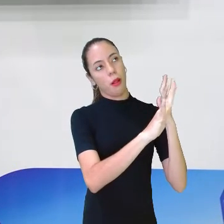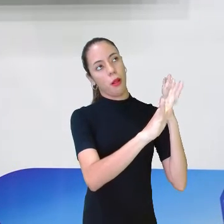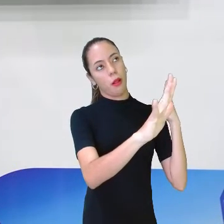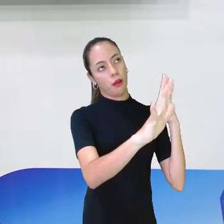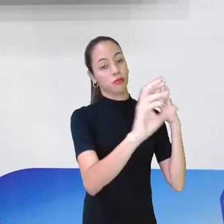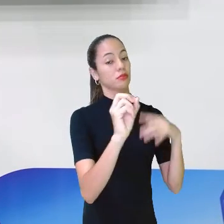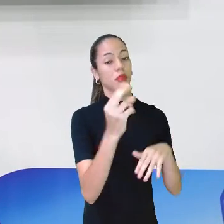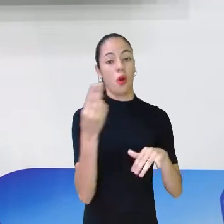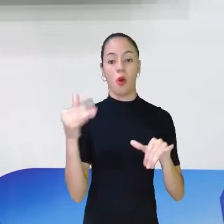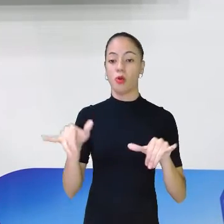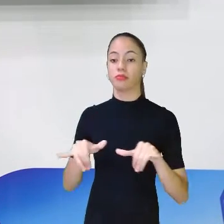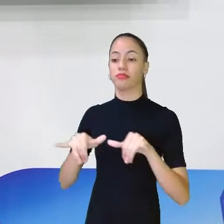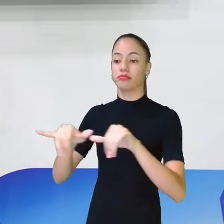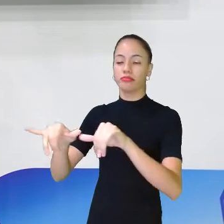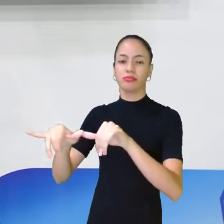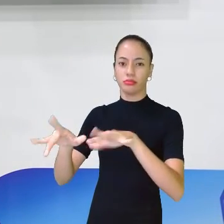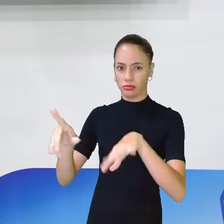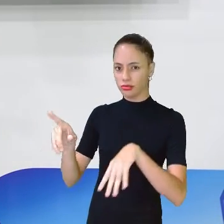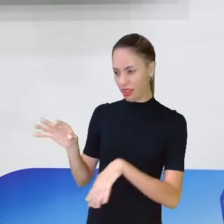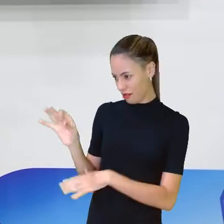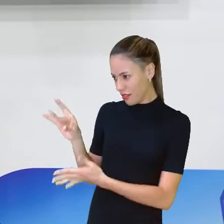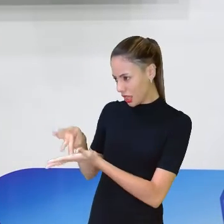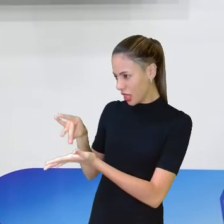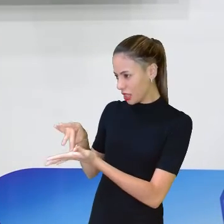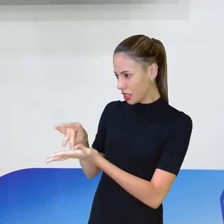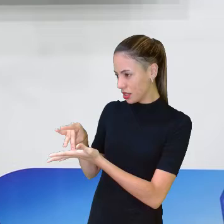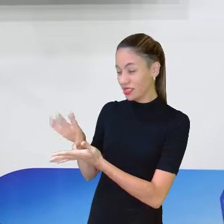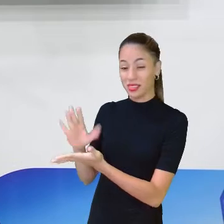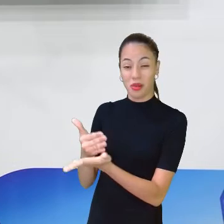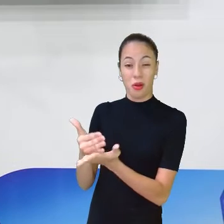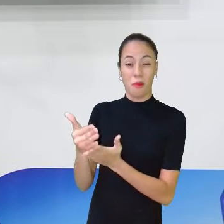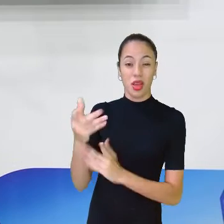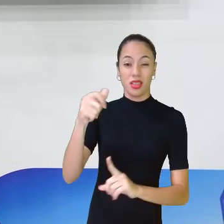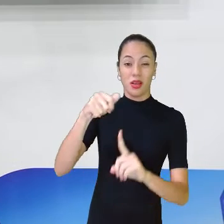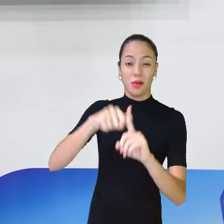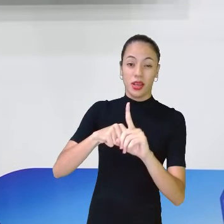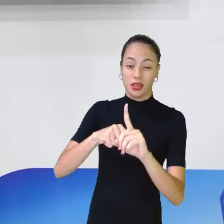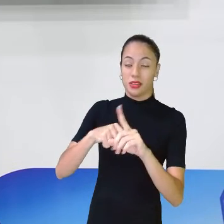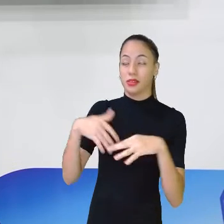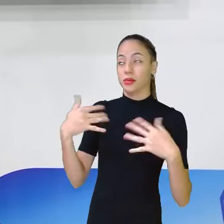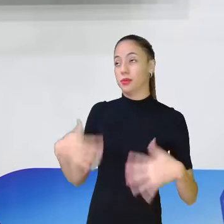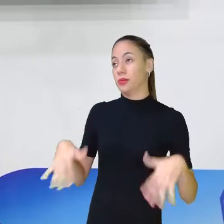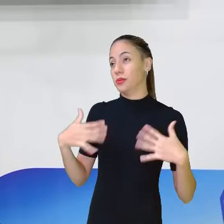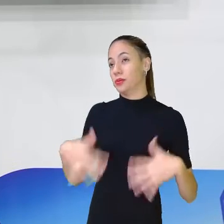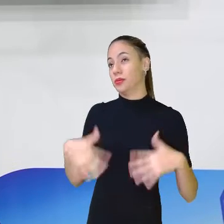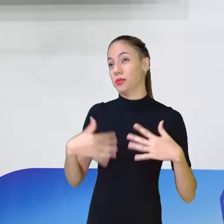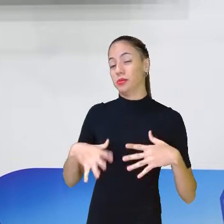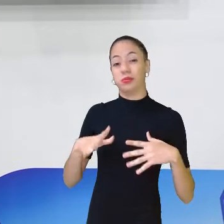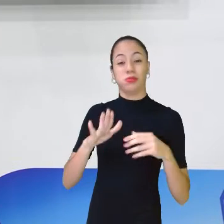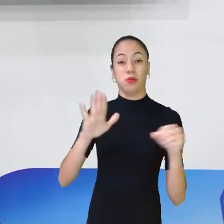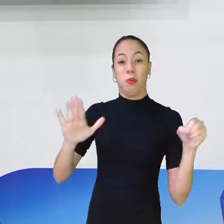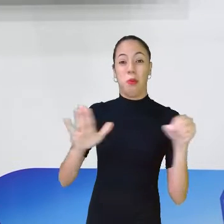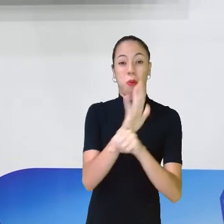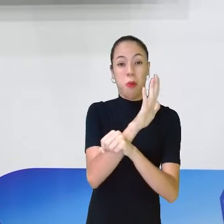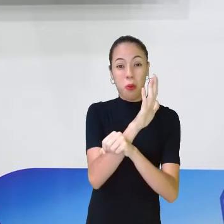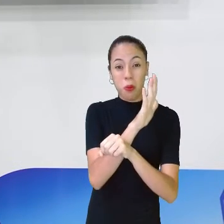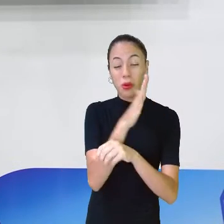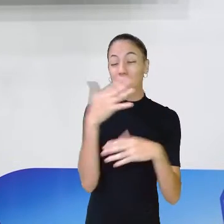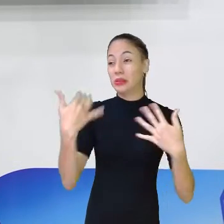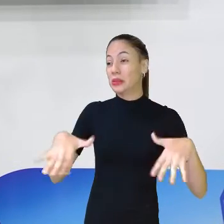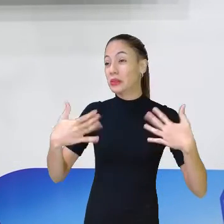vezes o supermercado, final de mês, né, professor? Começo de mês, tá aquele super lotado, né? As